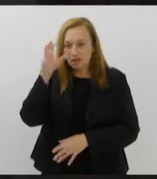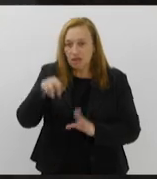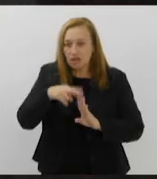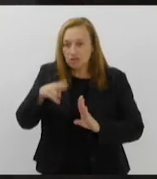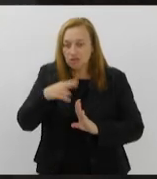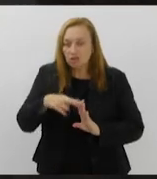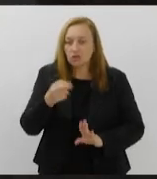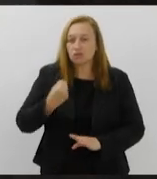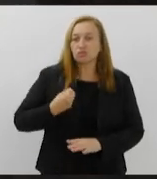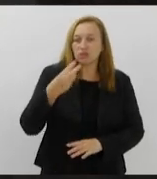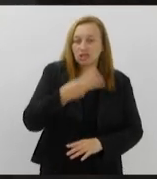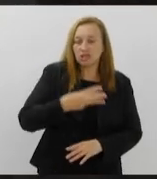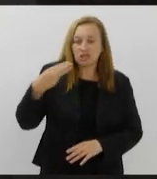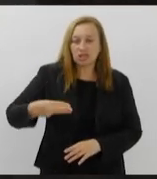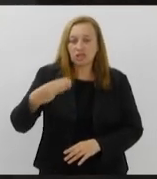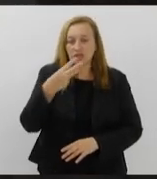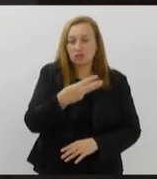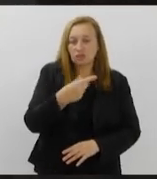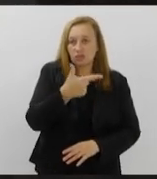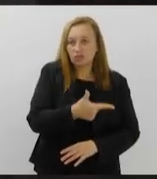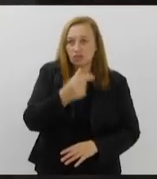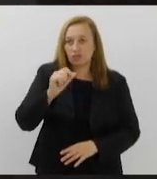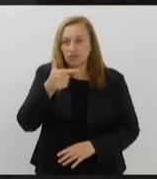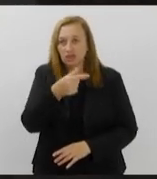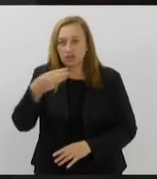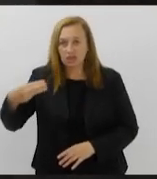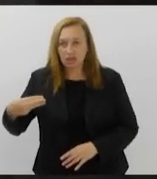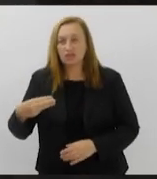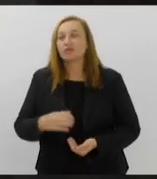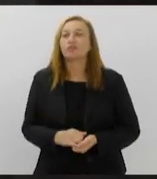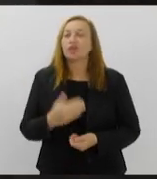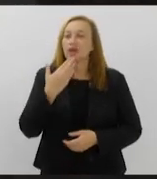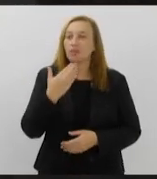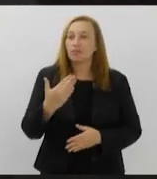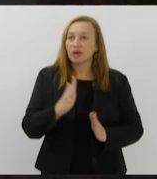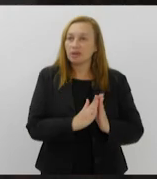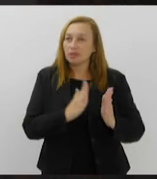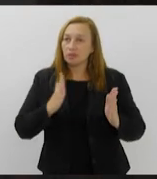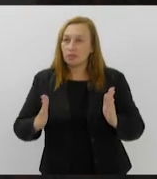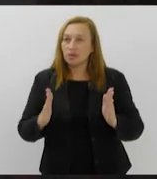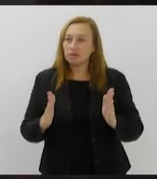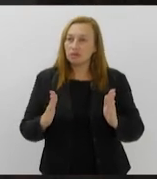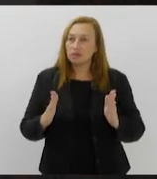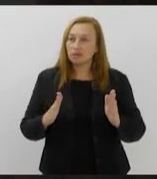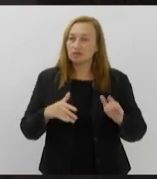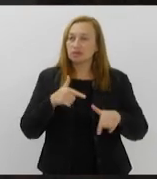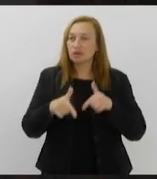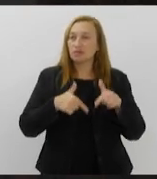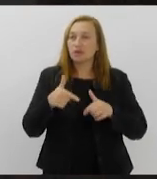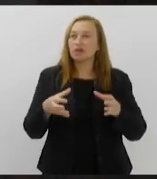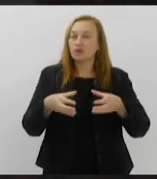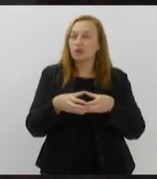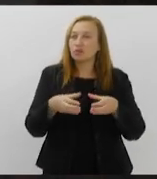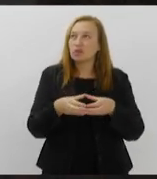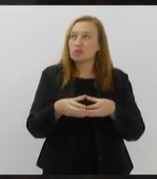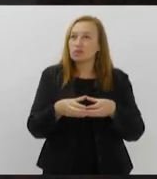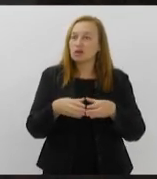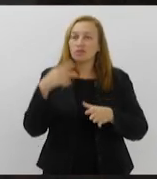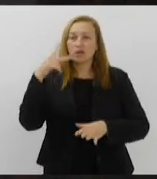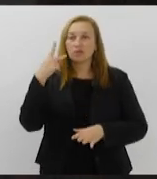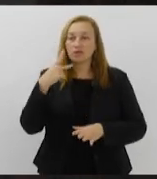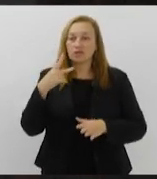número 33 de 2023, que solicita a prorrogação do prazo de funcionamento da Comissão Parlamentar de